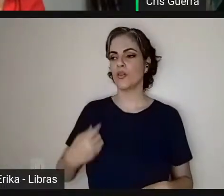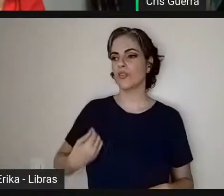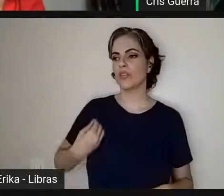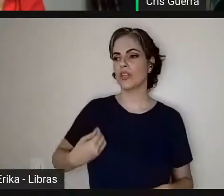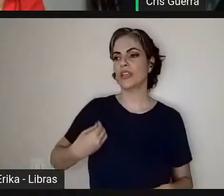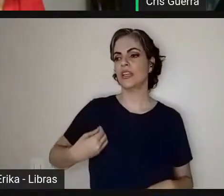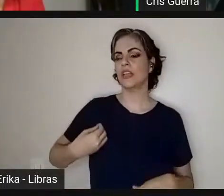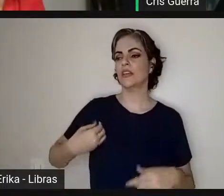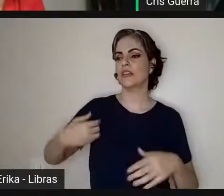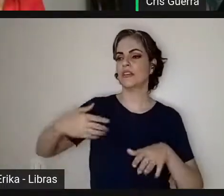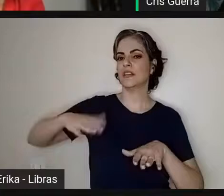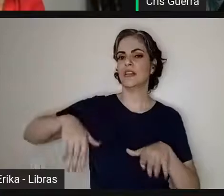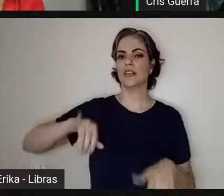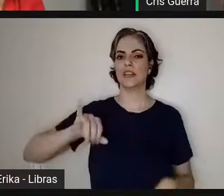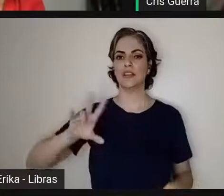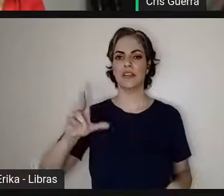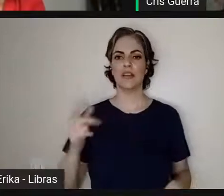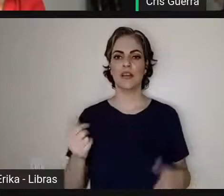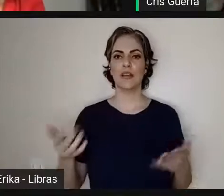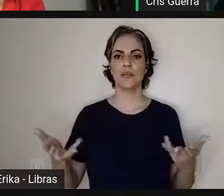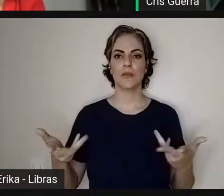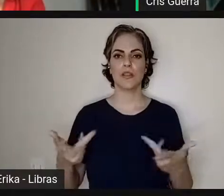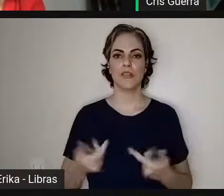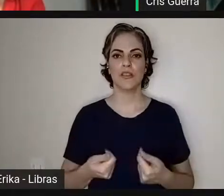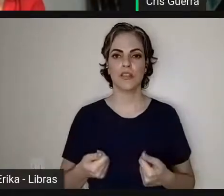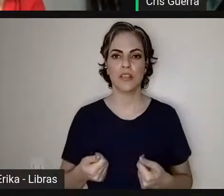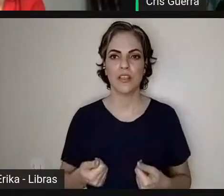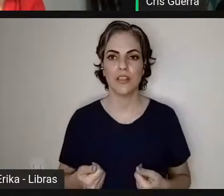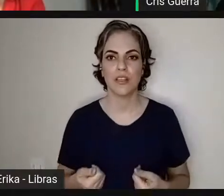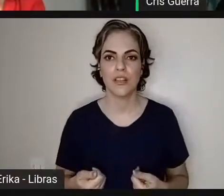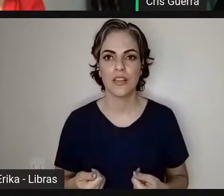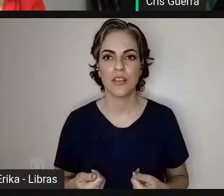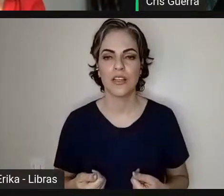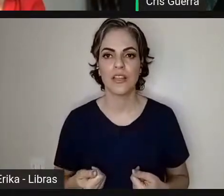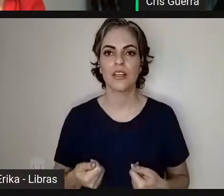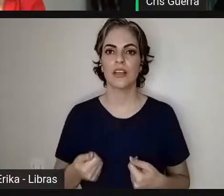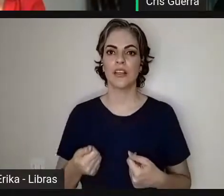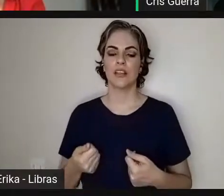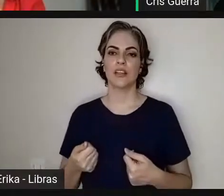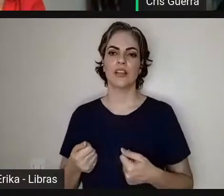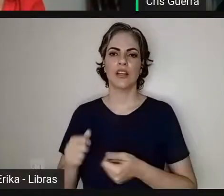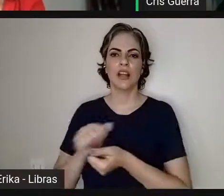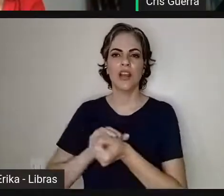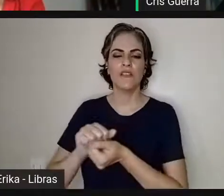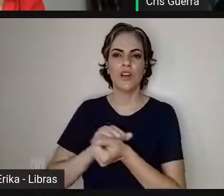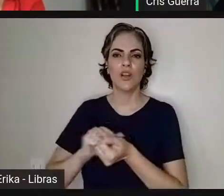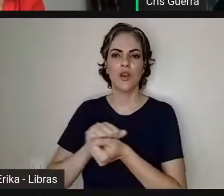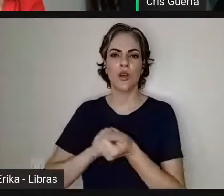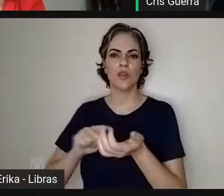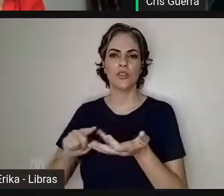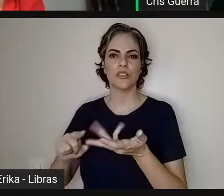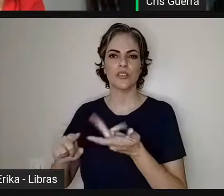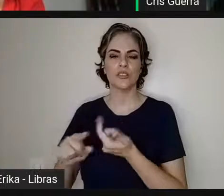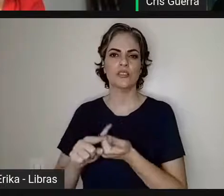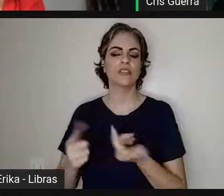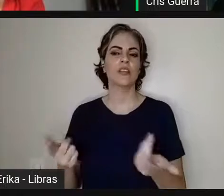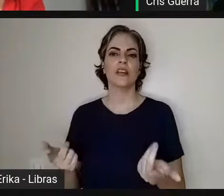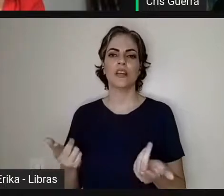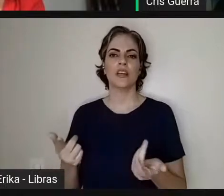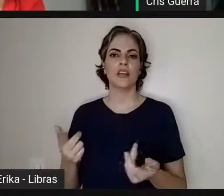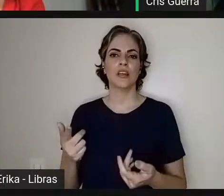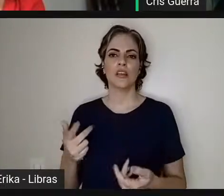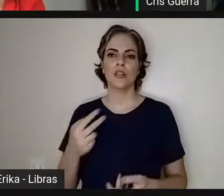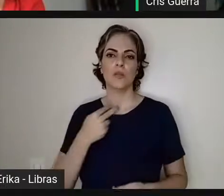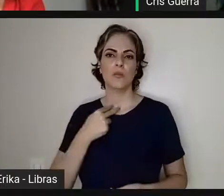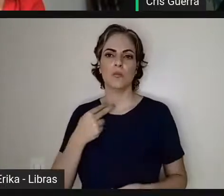ilha maravilhosa, e você tendo que acordar e lavar a louça no meio da pandemia, porque você não pode se isolar, né, embora, você